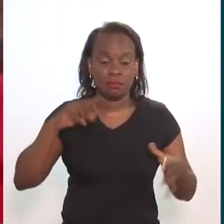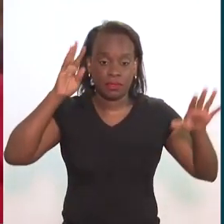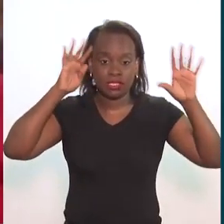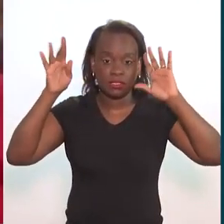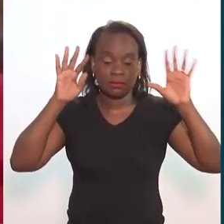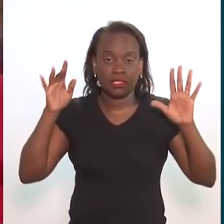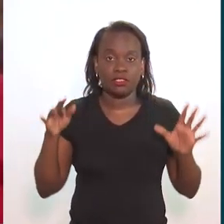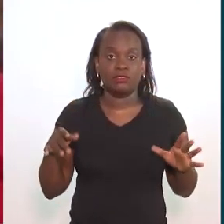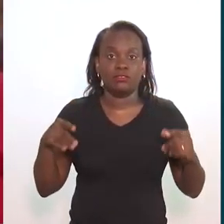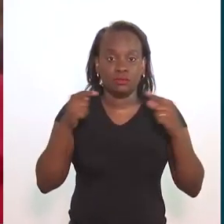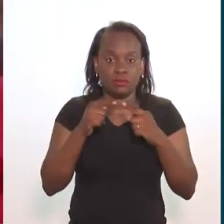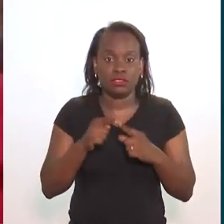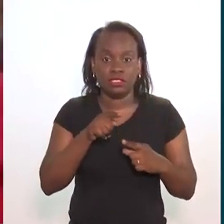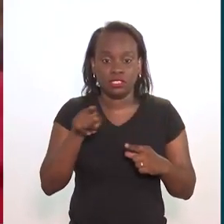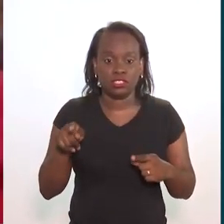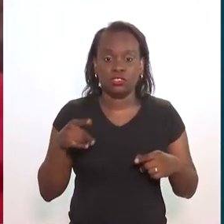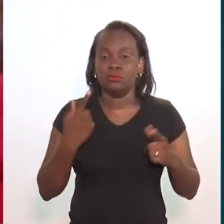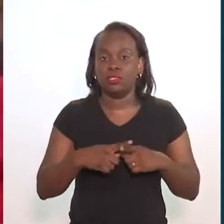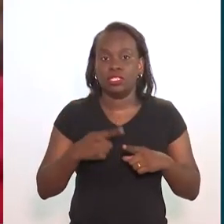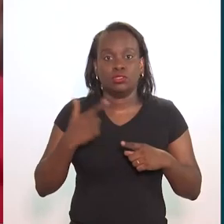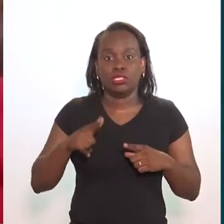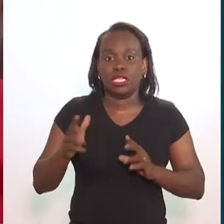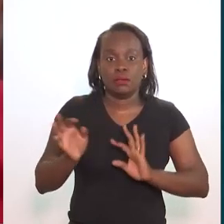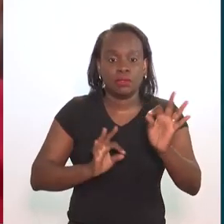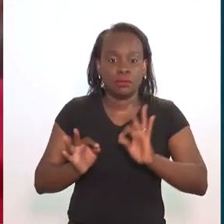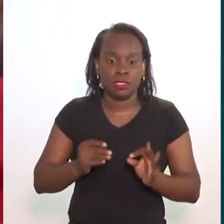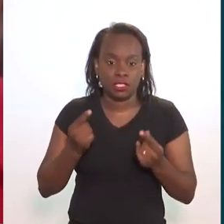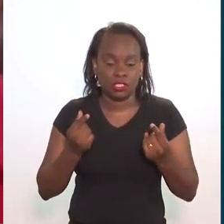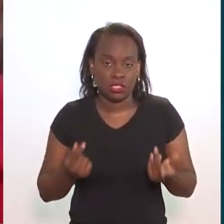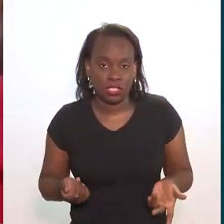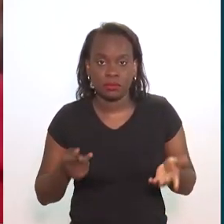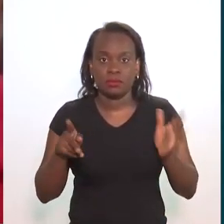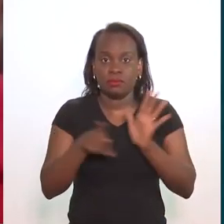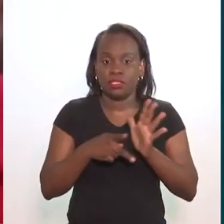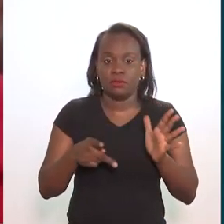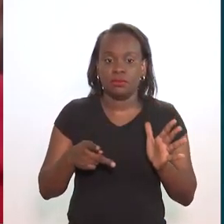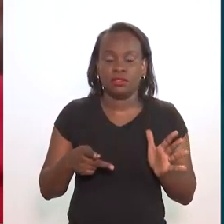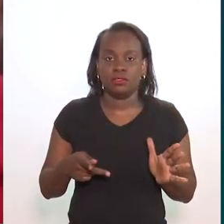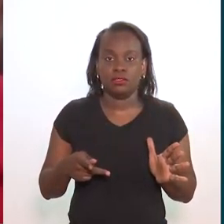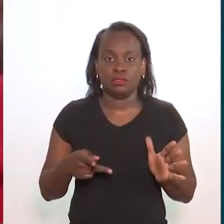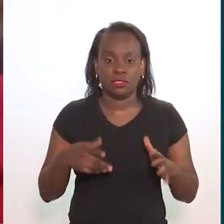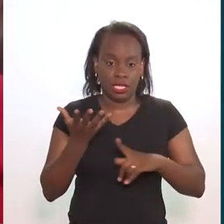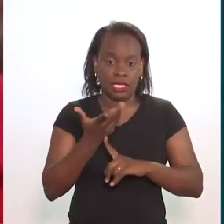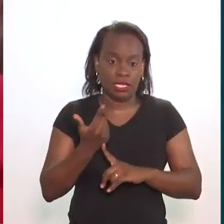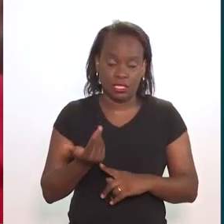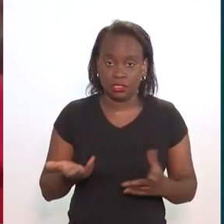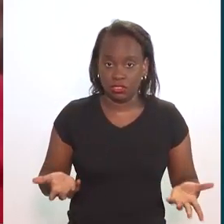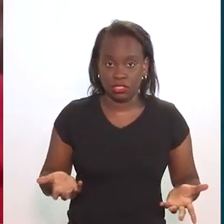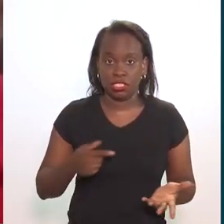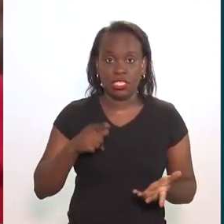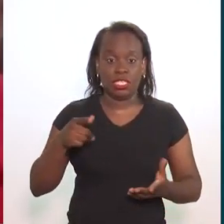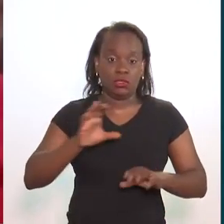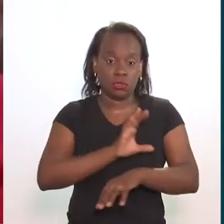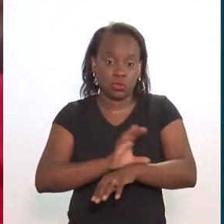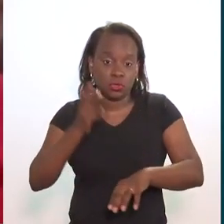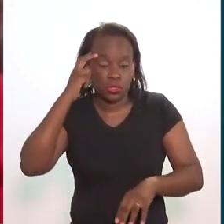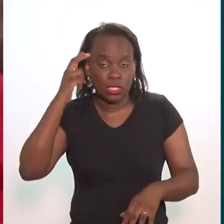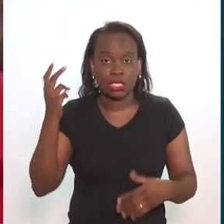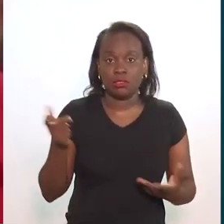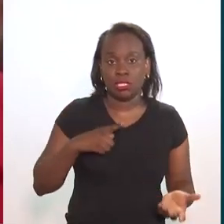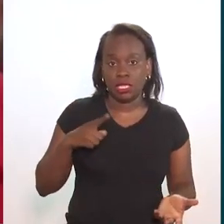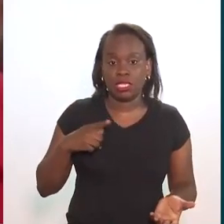um pensamento relacionado a isso, de que não há uma produção econômica relativa à arte em si, à produção